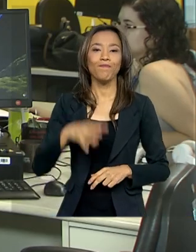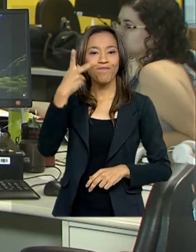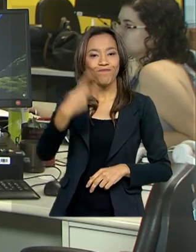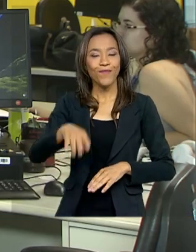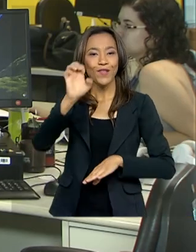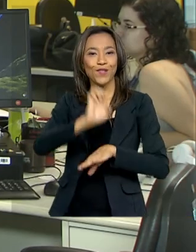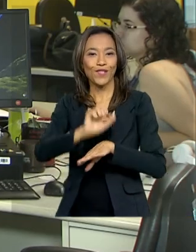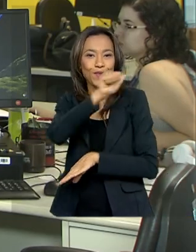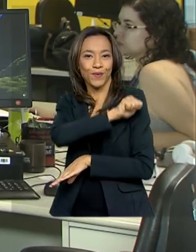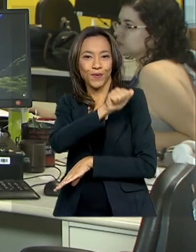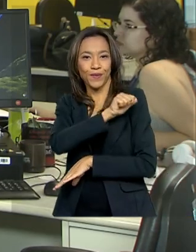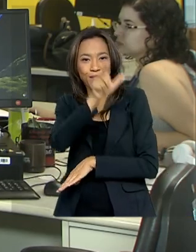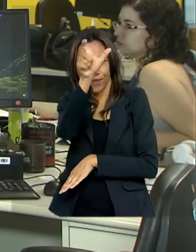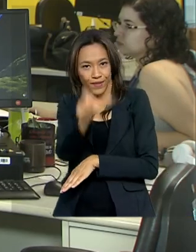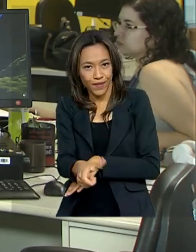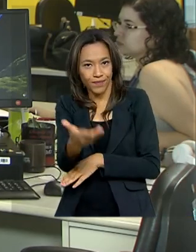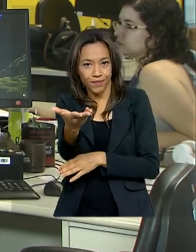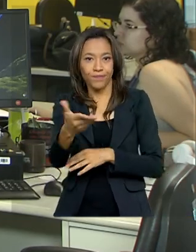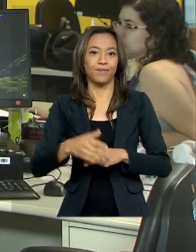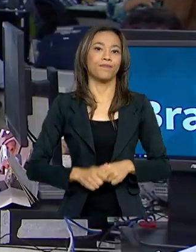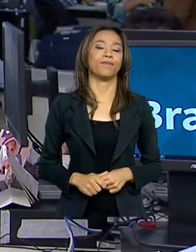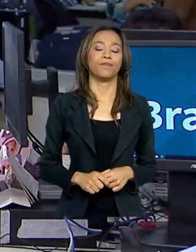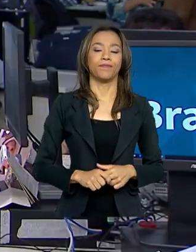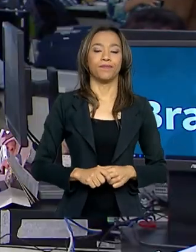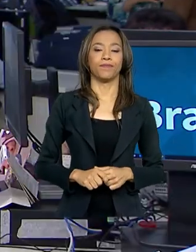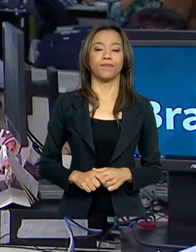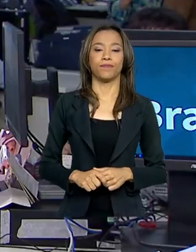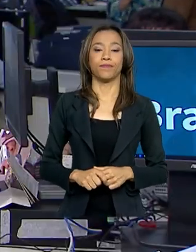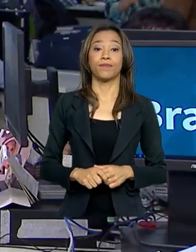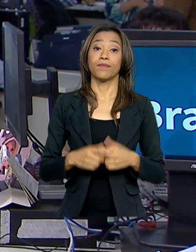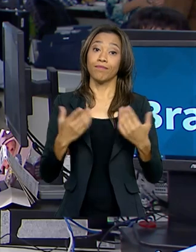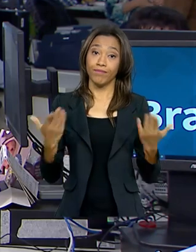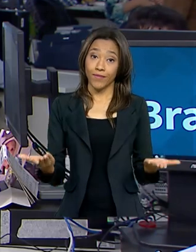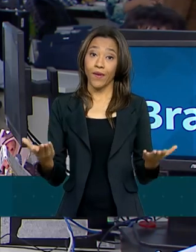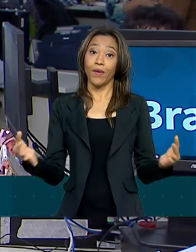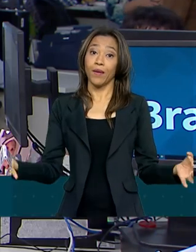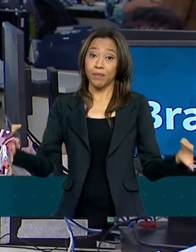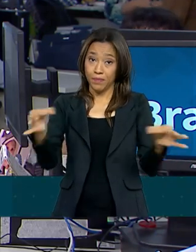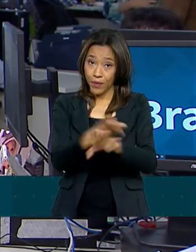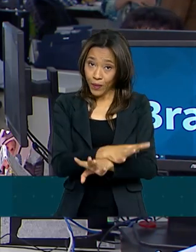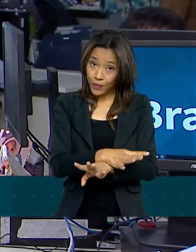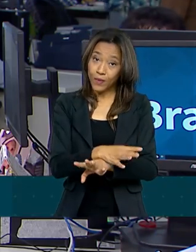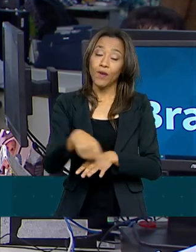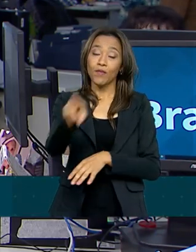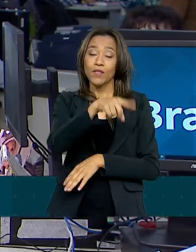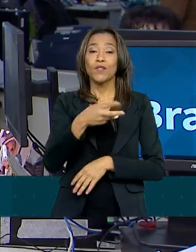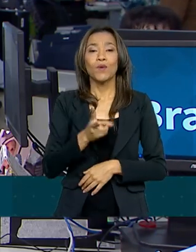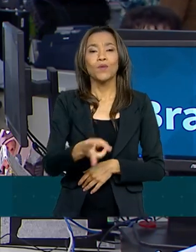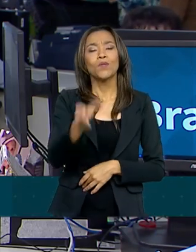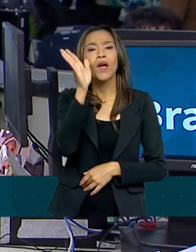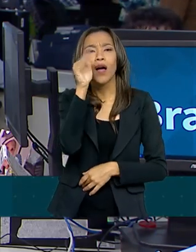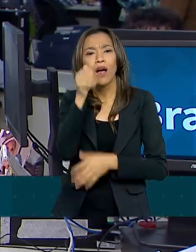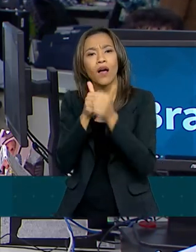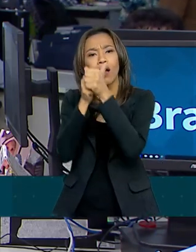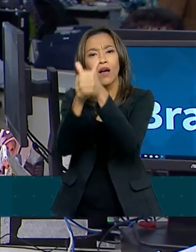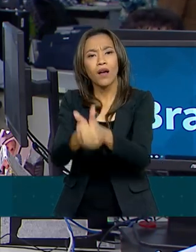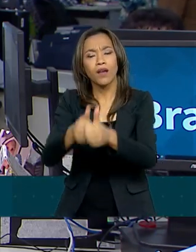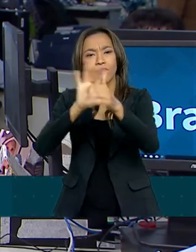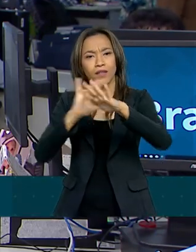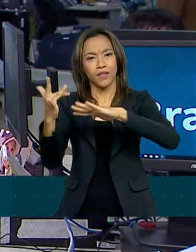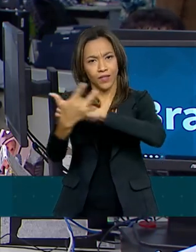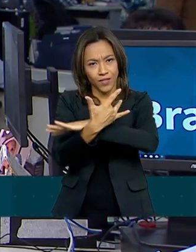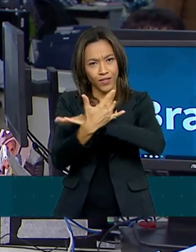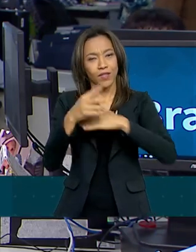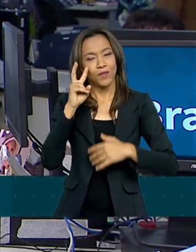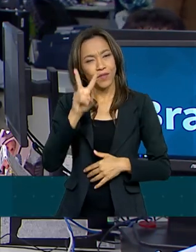de janeiro alessandra lago para o governo agora o governo agora fica por aqui continue nos acompanhando pelas redes sociais